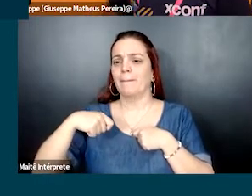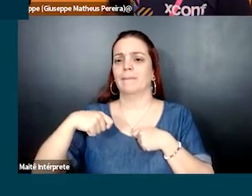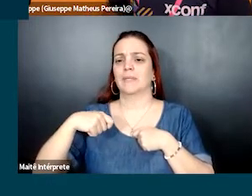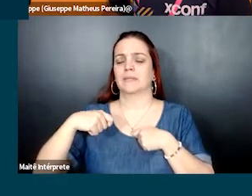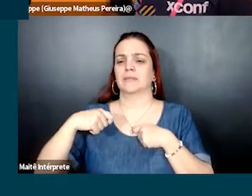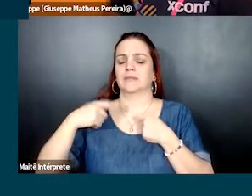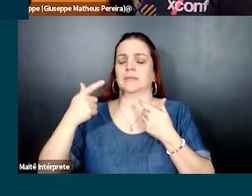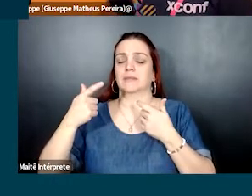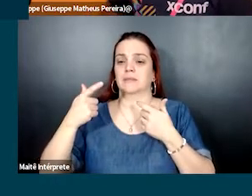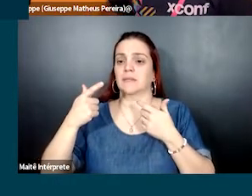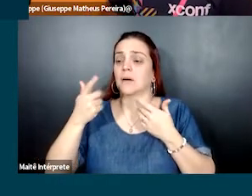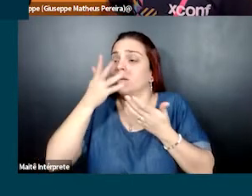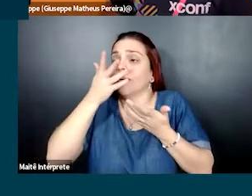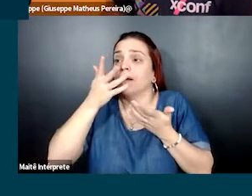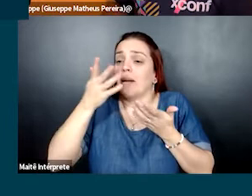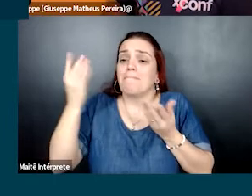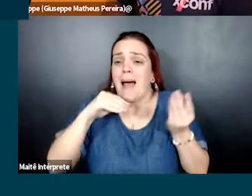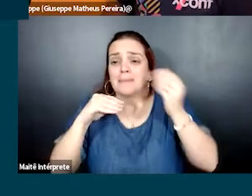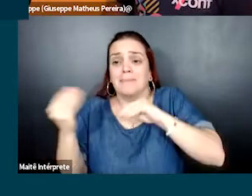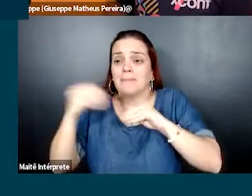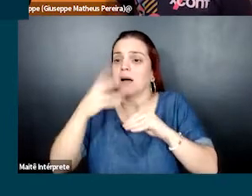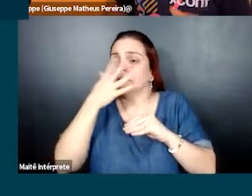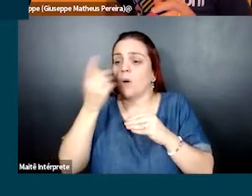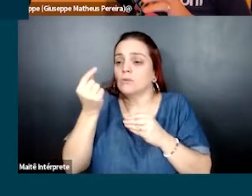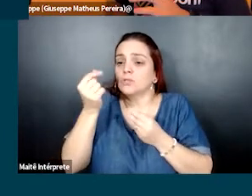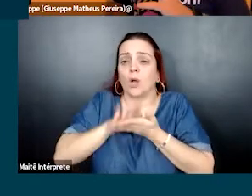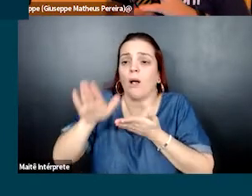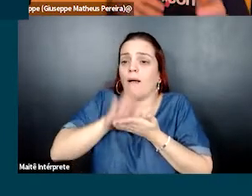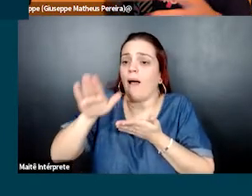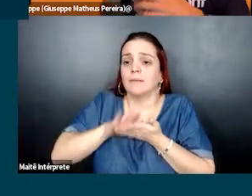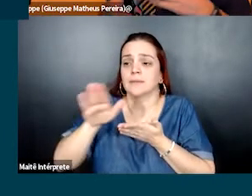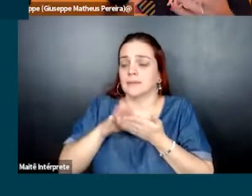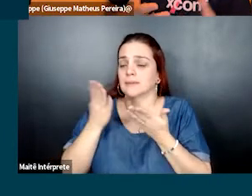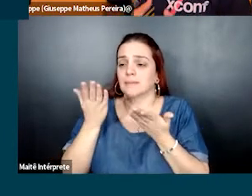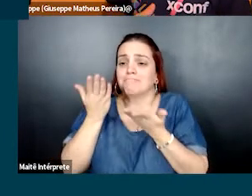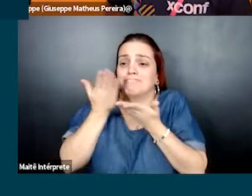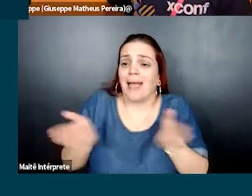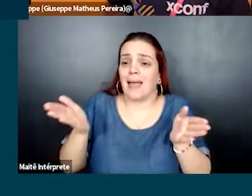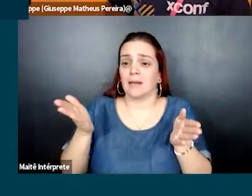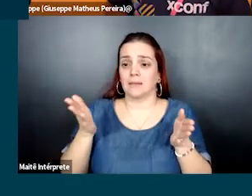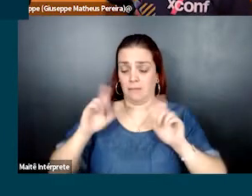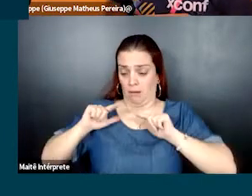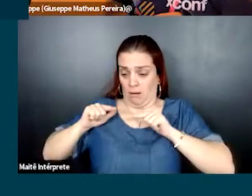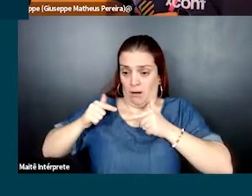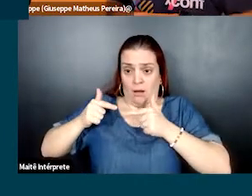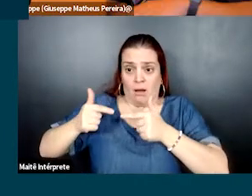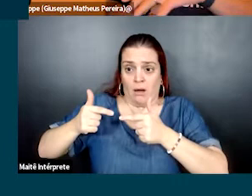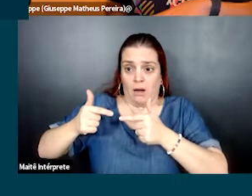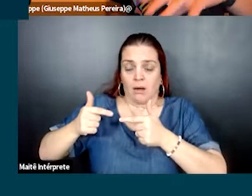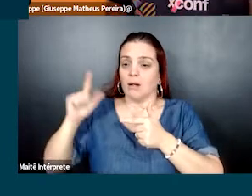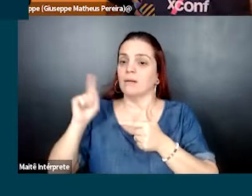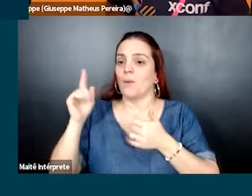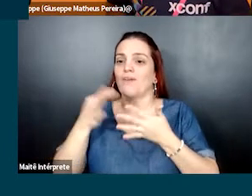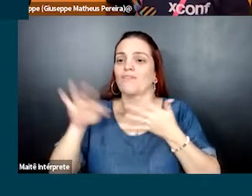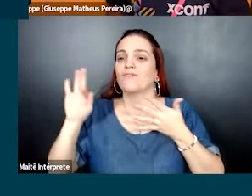refactory. Gente, é dinheiro voando. É dinheiro voando. Porque todas essas ações, você não está investindo dinheiro